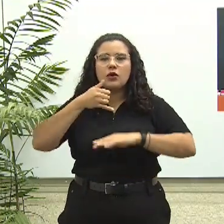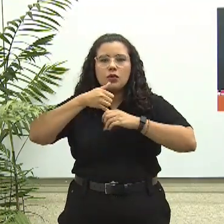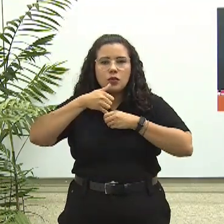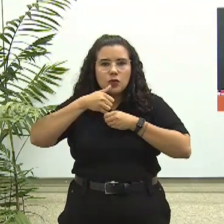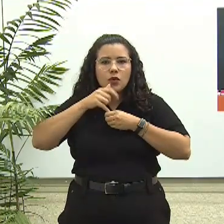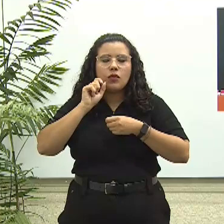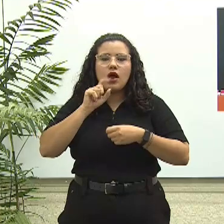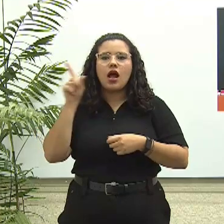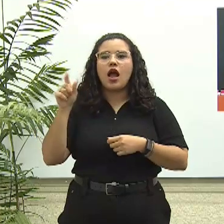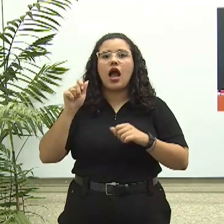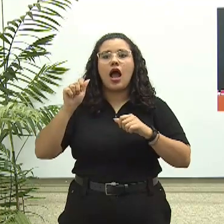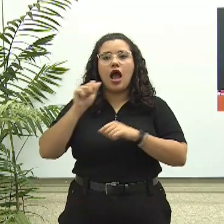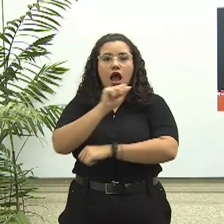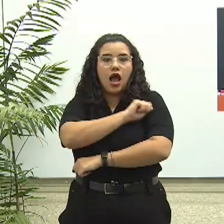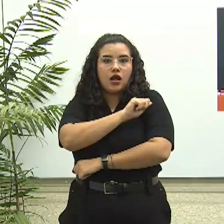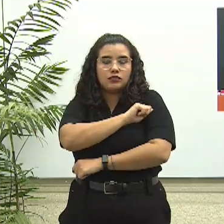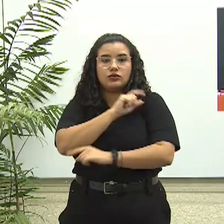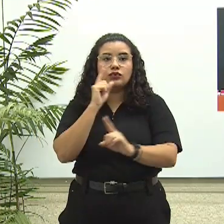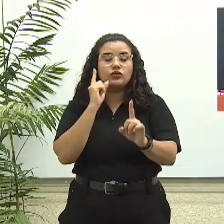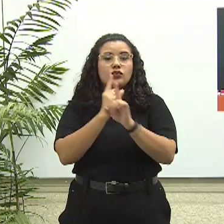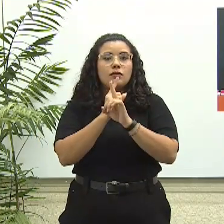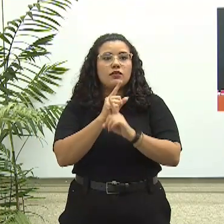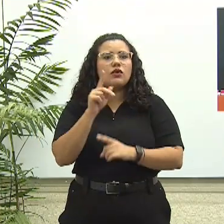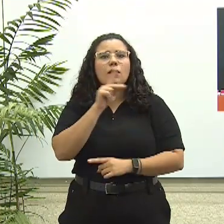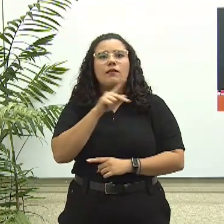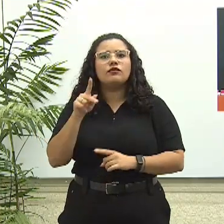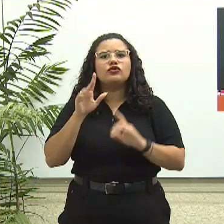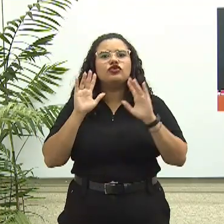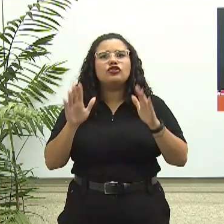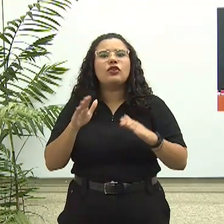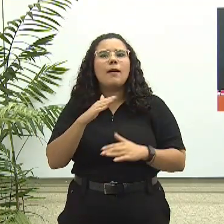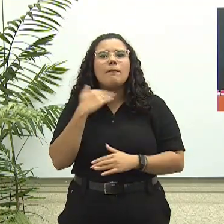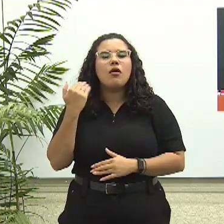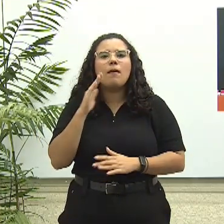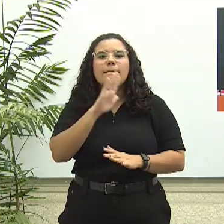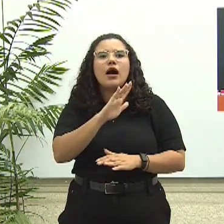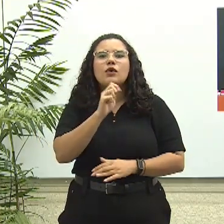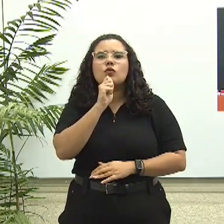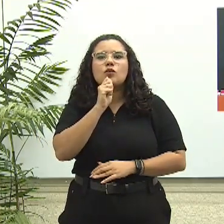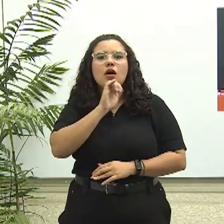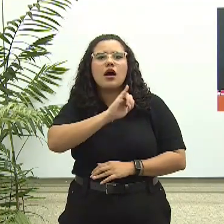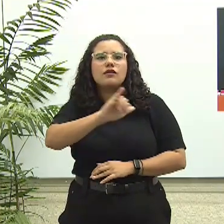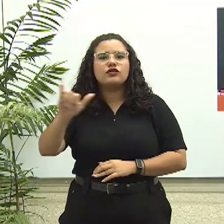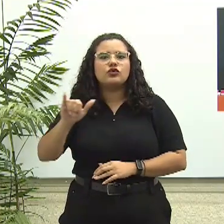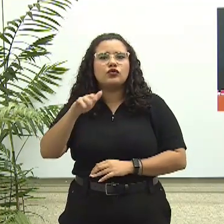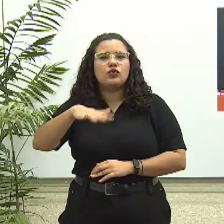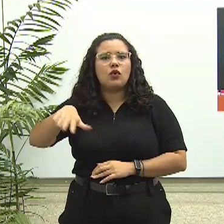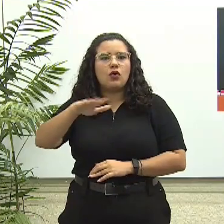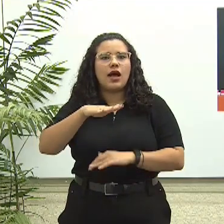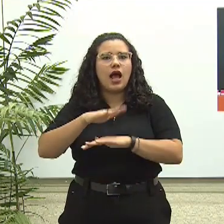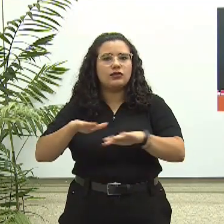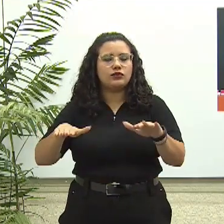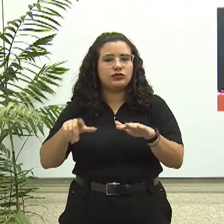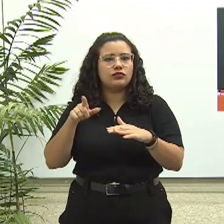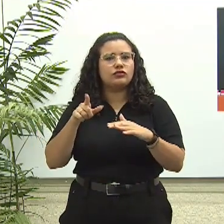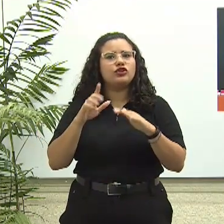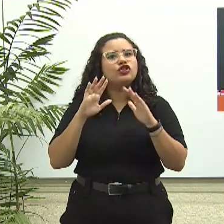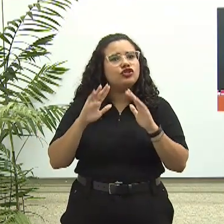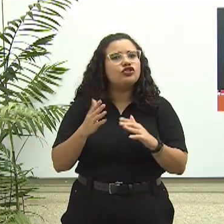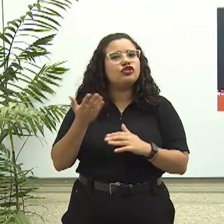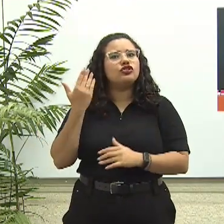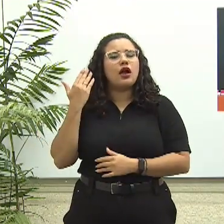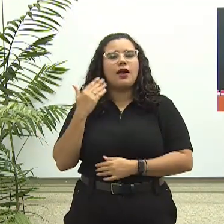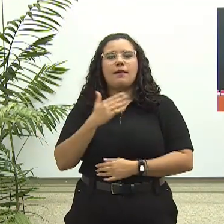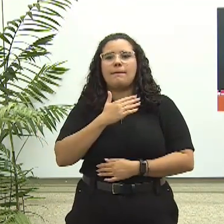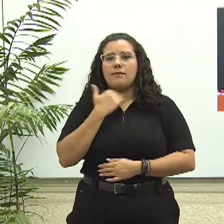alunos descobrirem que estavam tendo aula com um professor já falecido e não tinha sido avisado pros alunos n o professor já tinha morrido